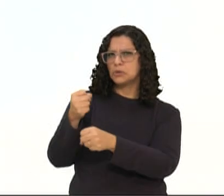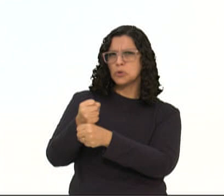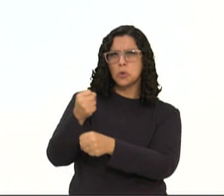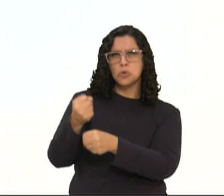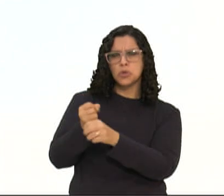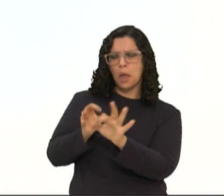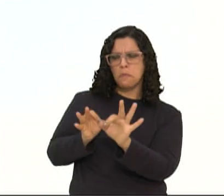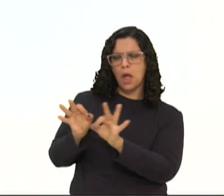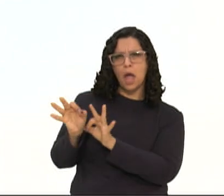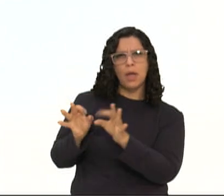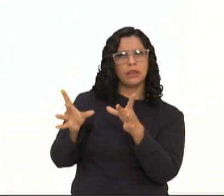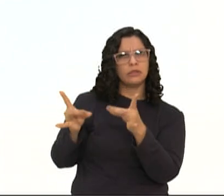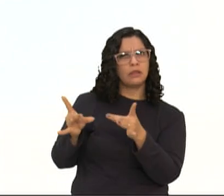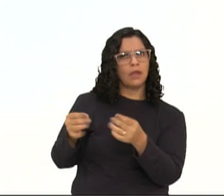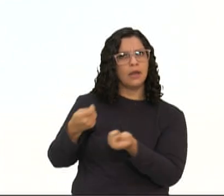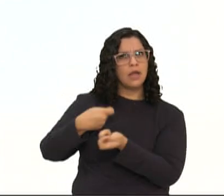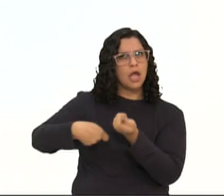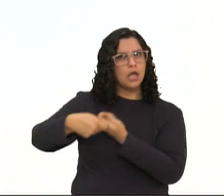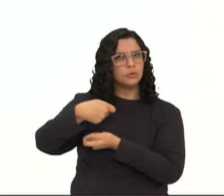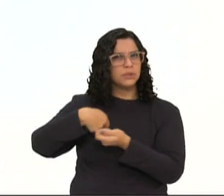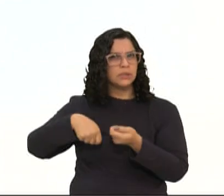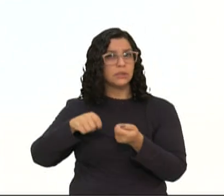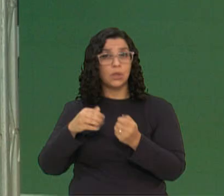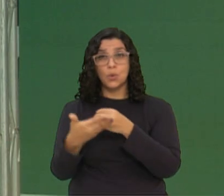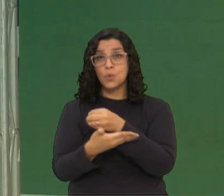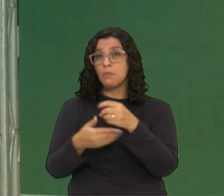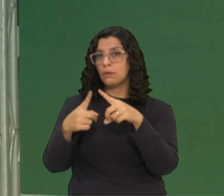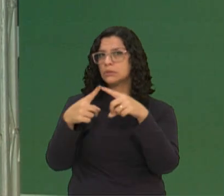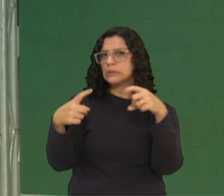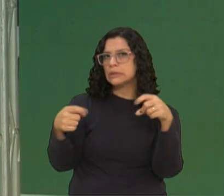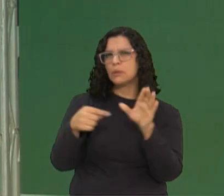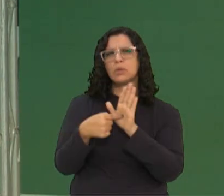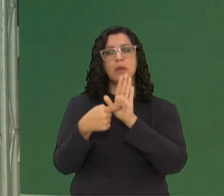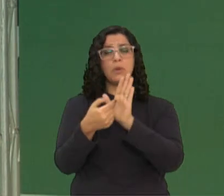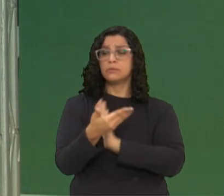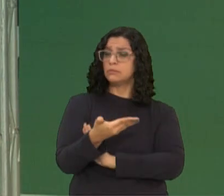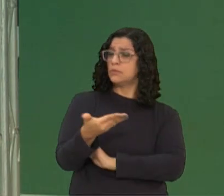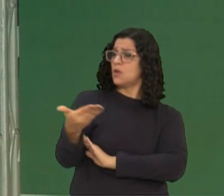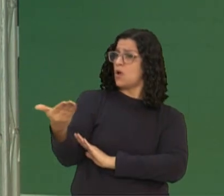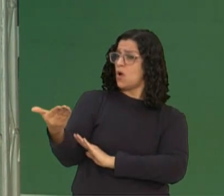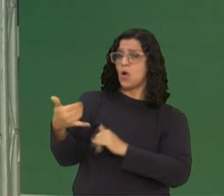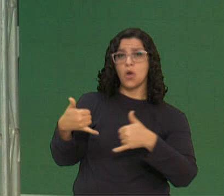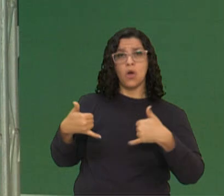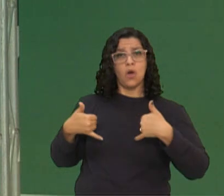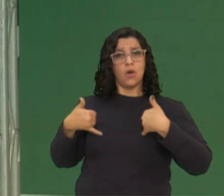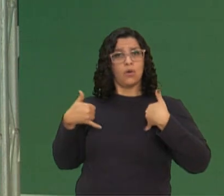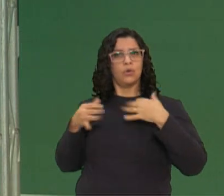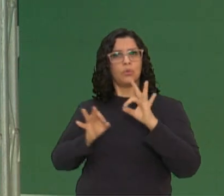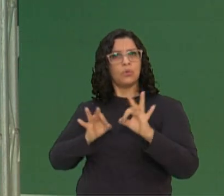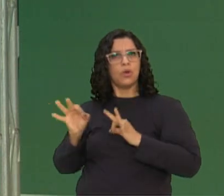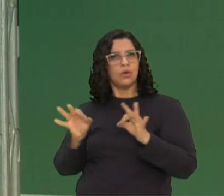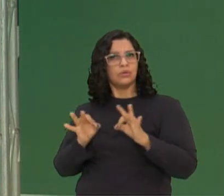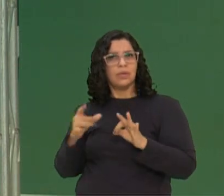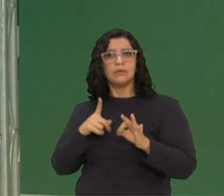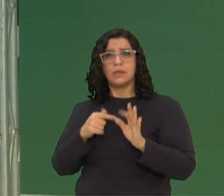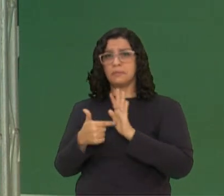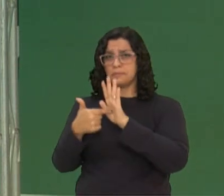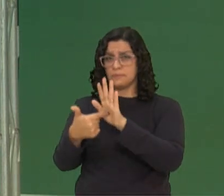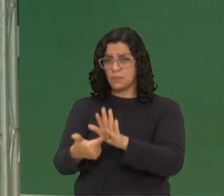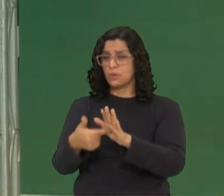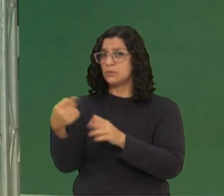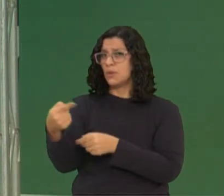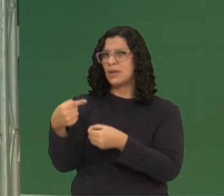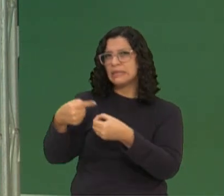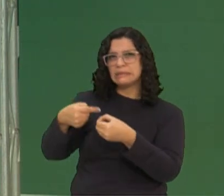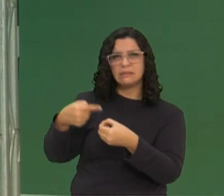com planejamento e administração científica. Por isso que ele está apresentando orgulhosamente com os planos ao lado, mostrando que aquilo